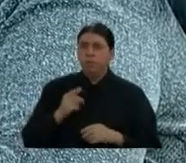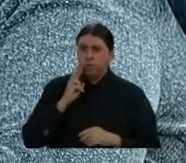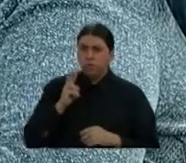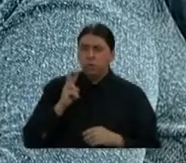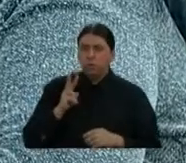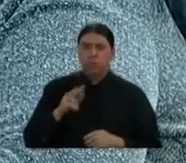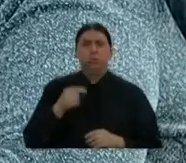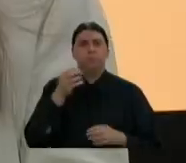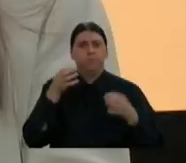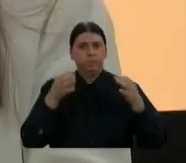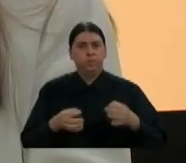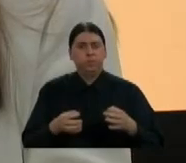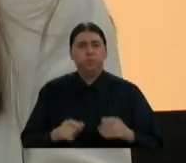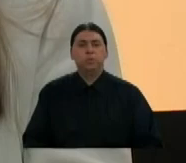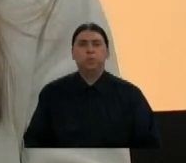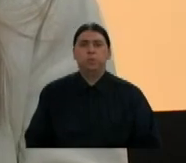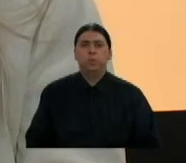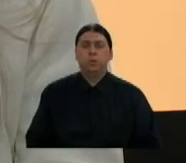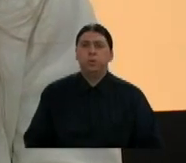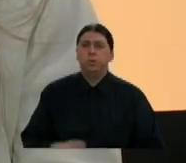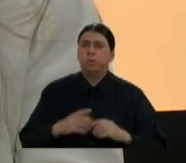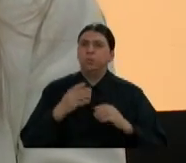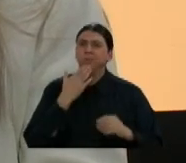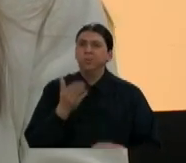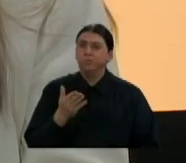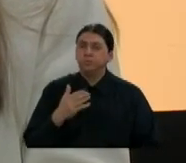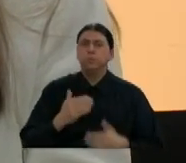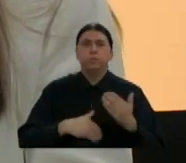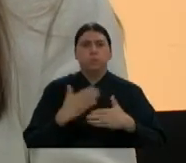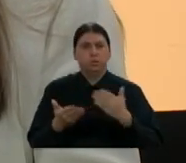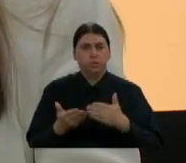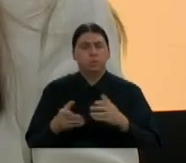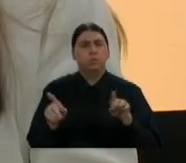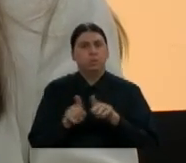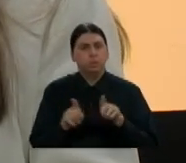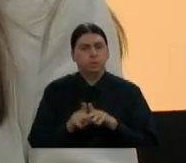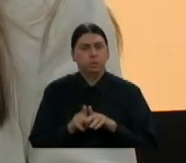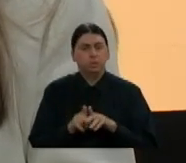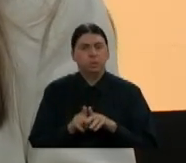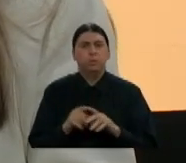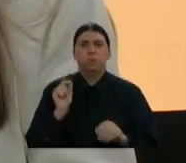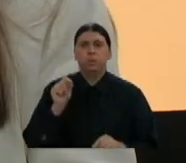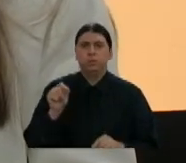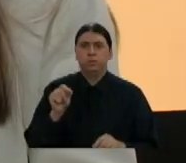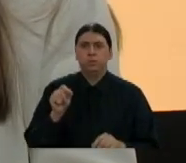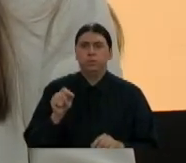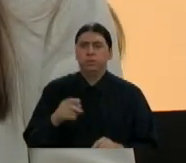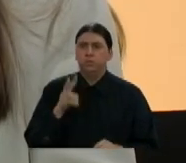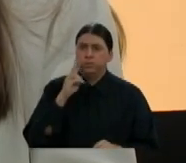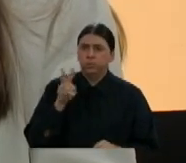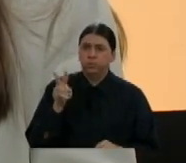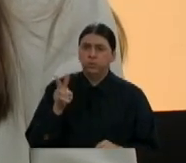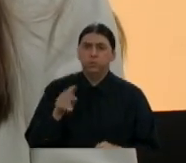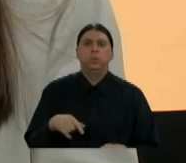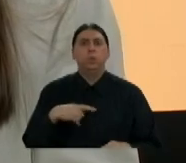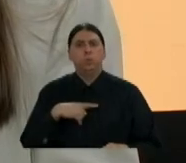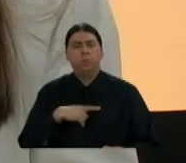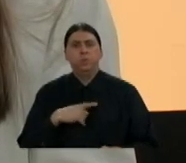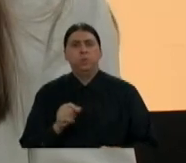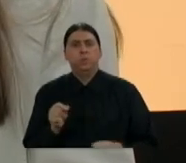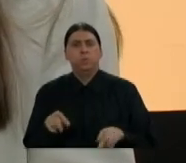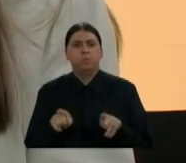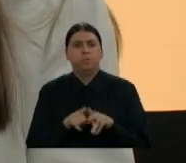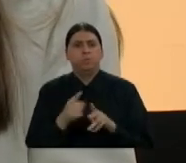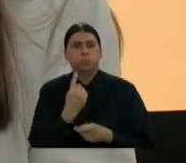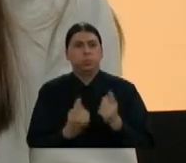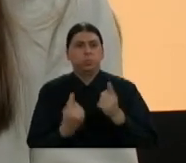direito que ela é eles perdem no desenvolvimento joão prova sim os traumas e mais algumas crianças não